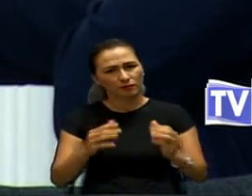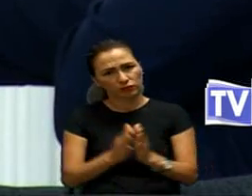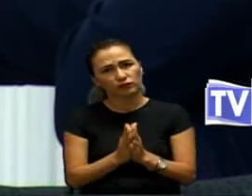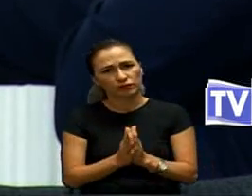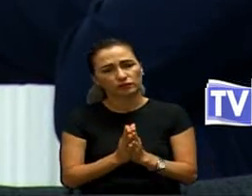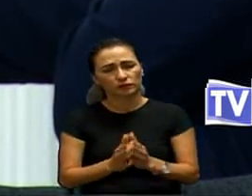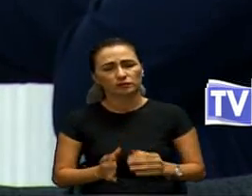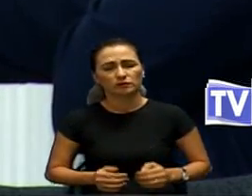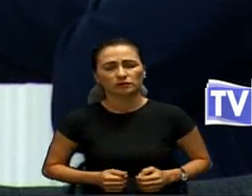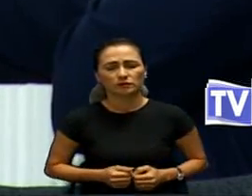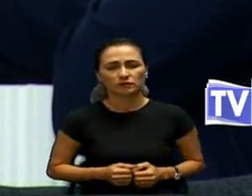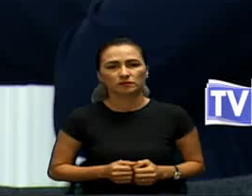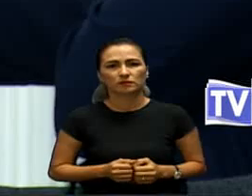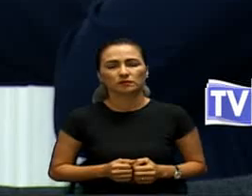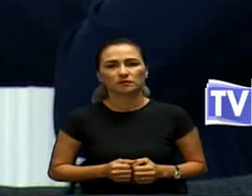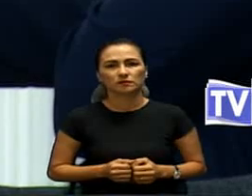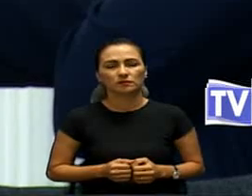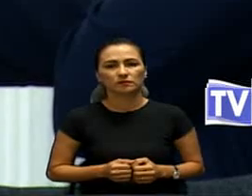favor.